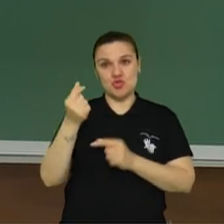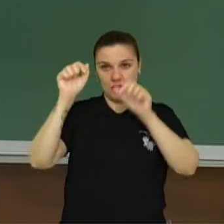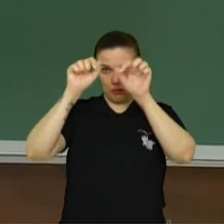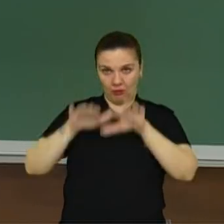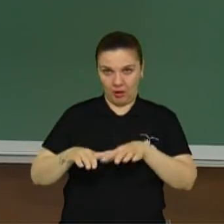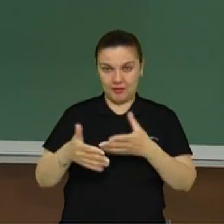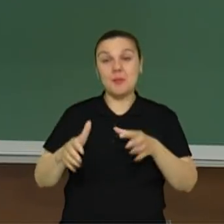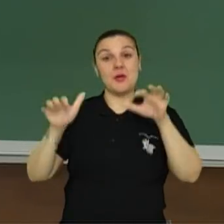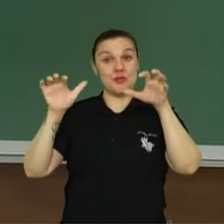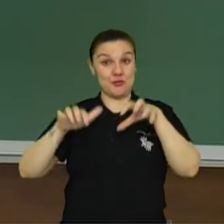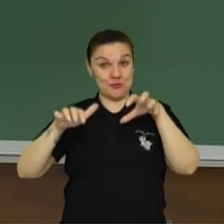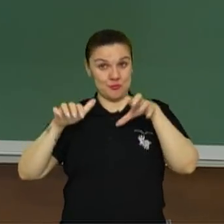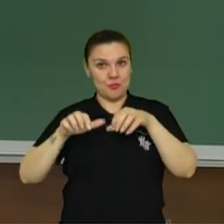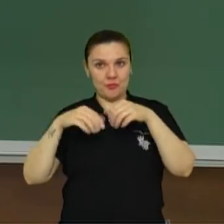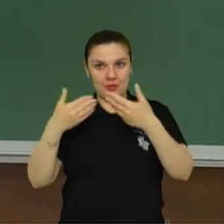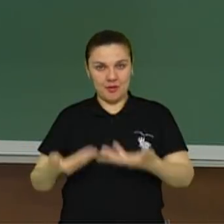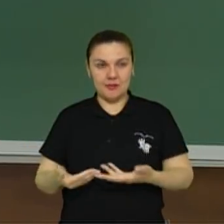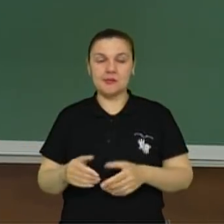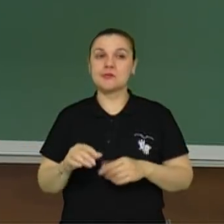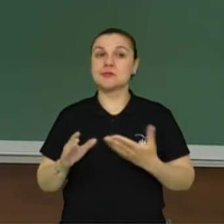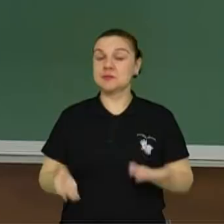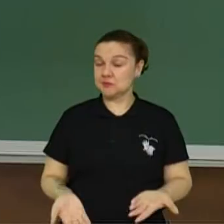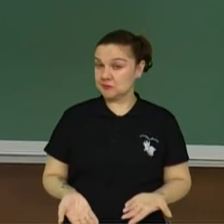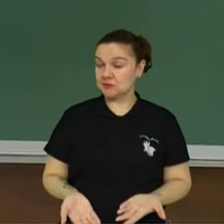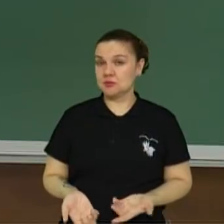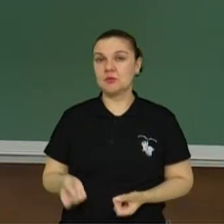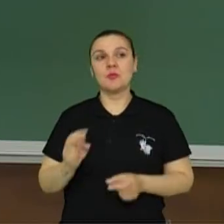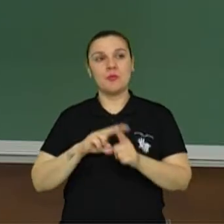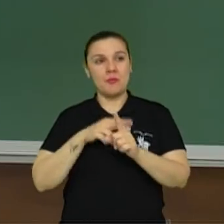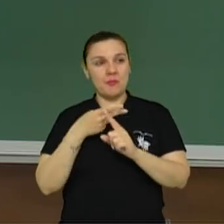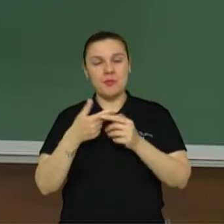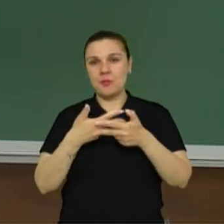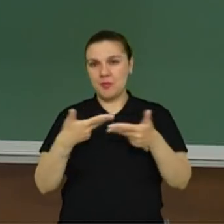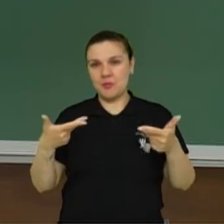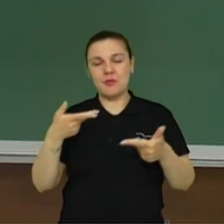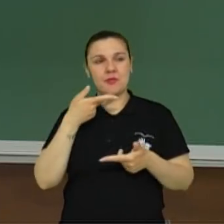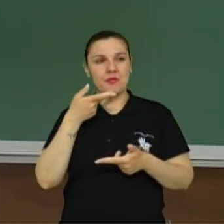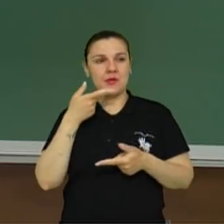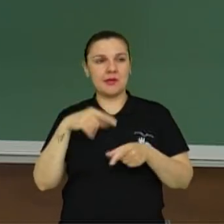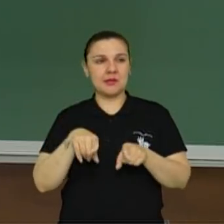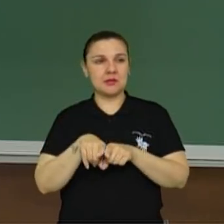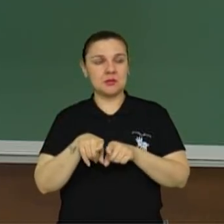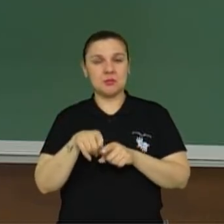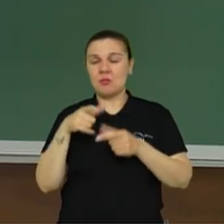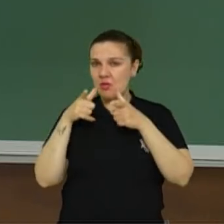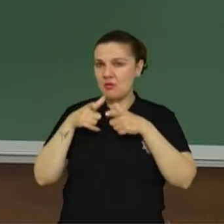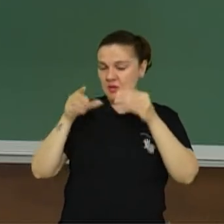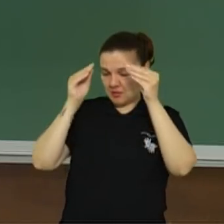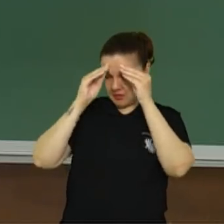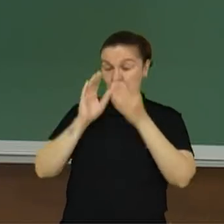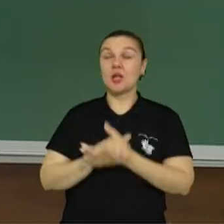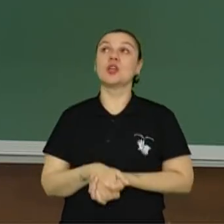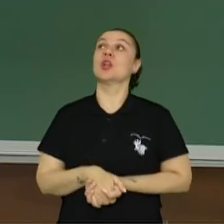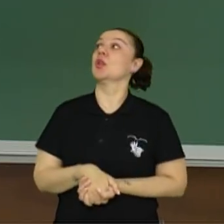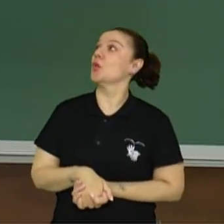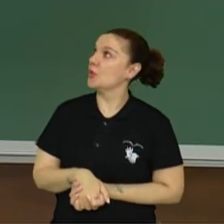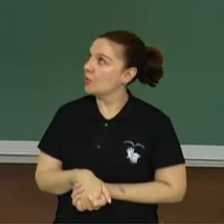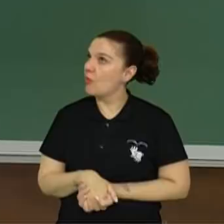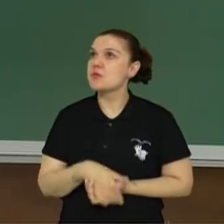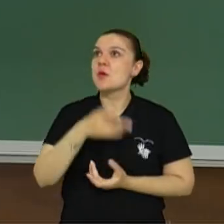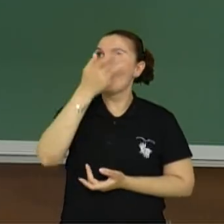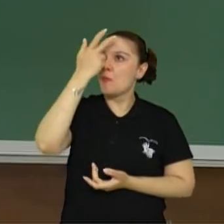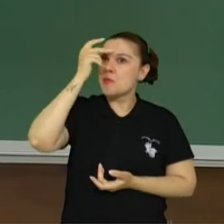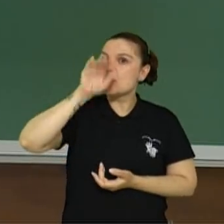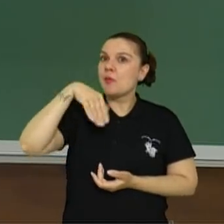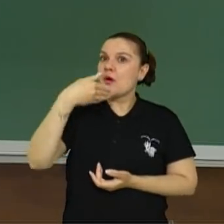cai, mas chuva cai, não é? Enfim, e além disso, algumas pessoas usam isso na sua linguagem, né? Nossa, tal